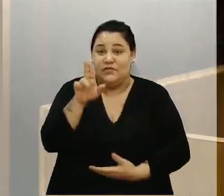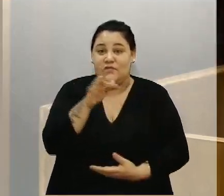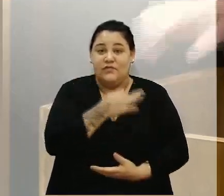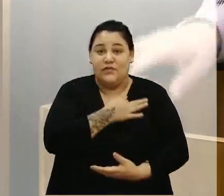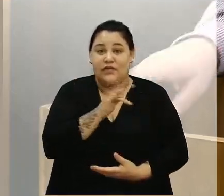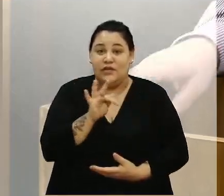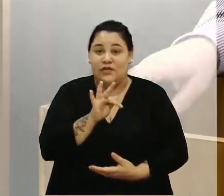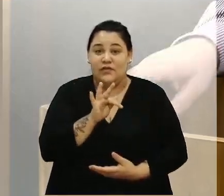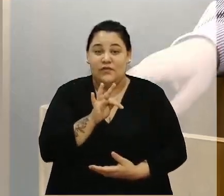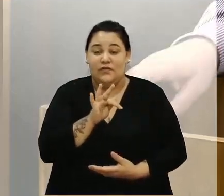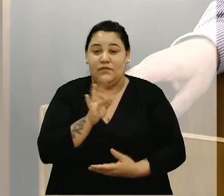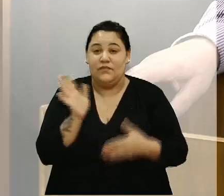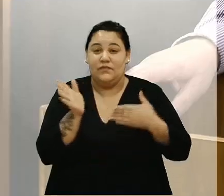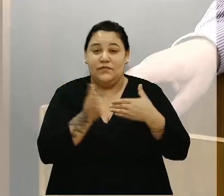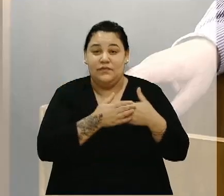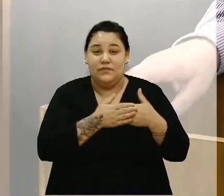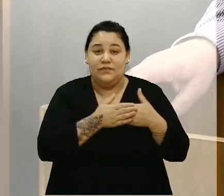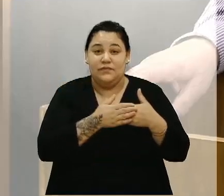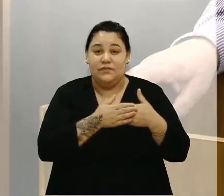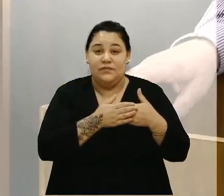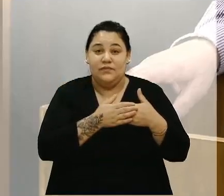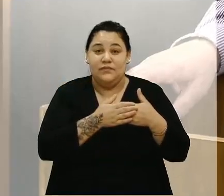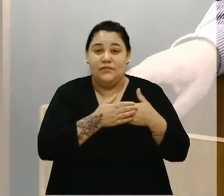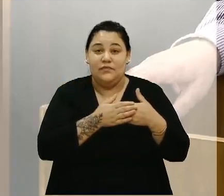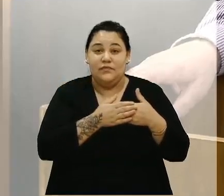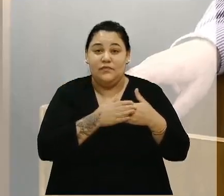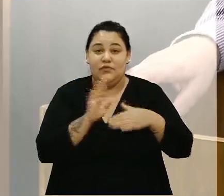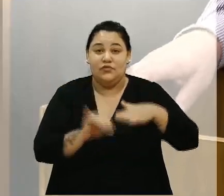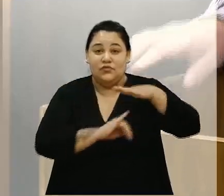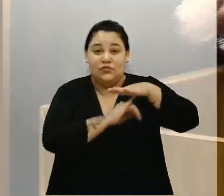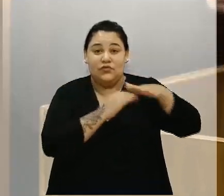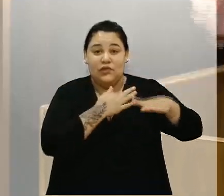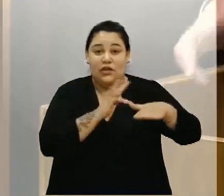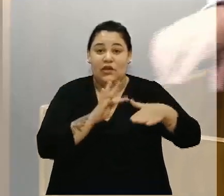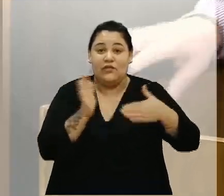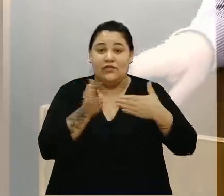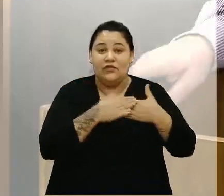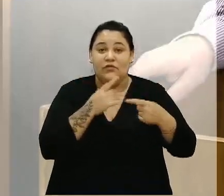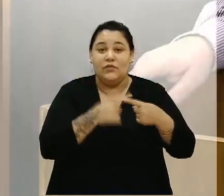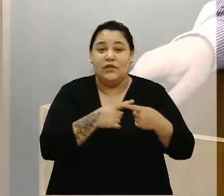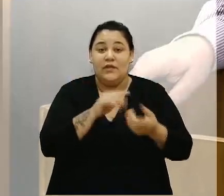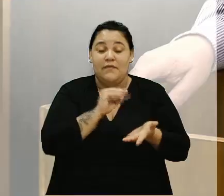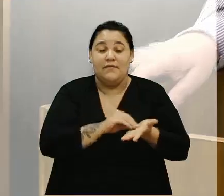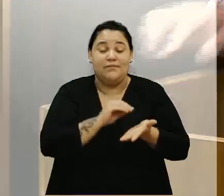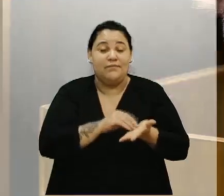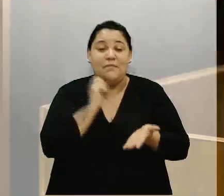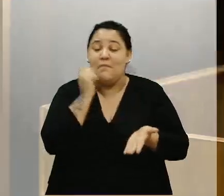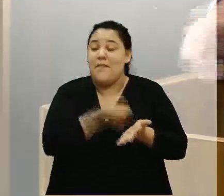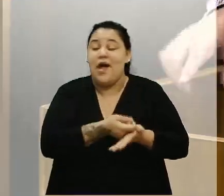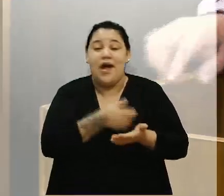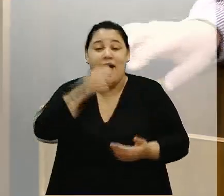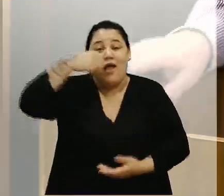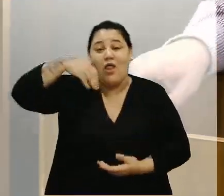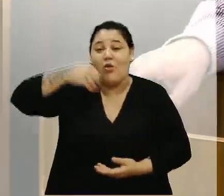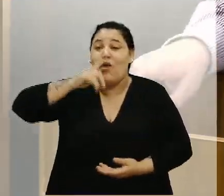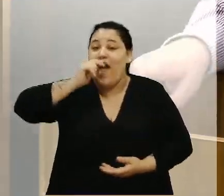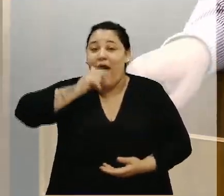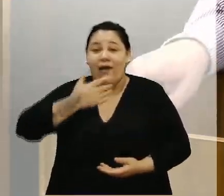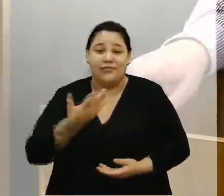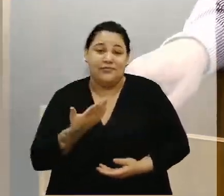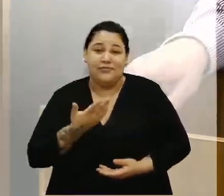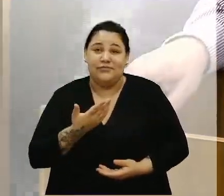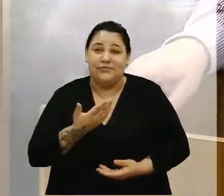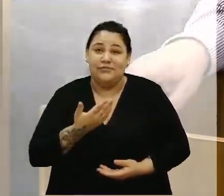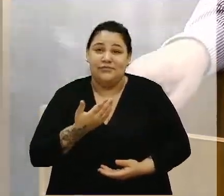federais estavam fechando. Os institutos federais estavam fechando por falta de pagamento de luz, falta de pagamento de água, por